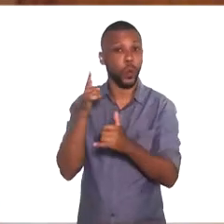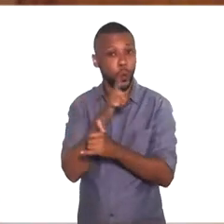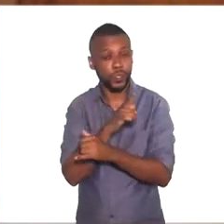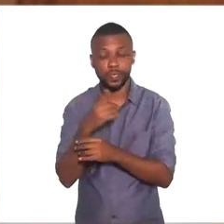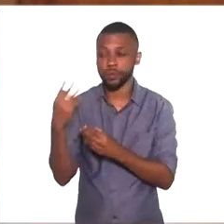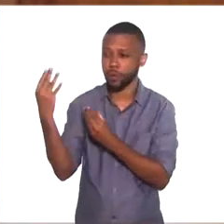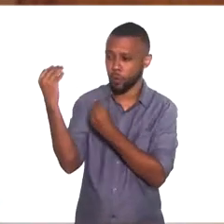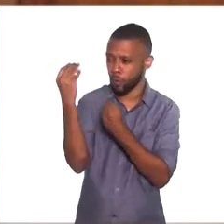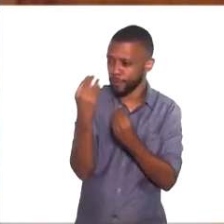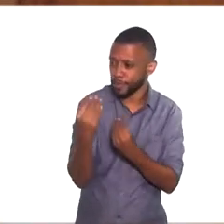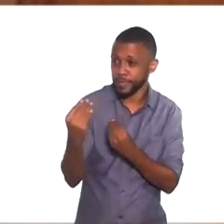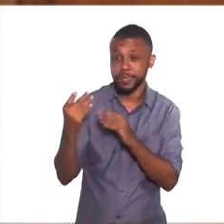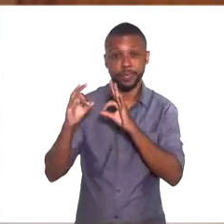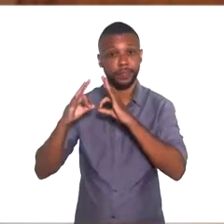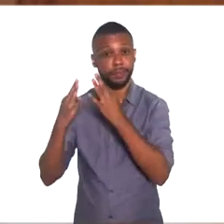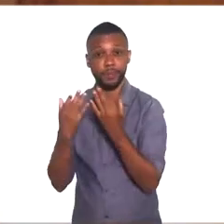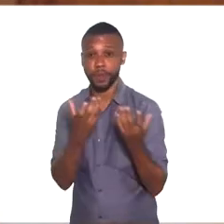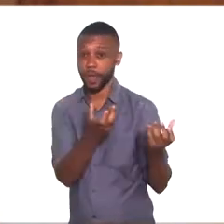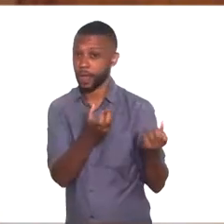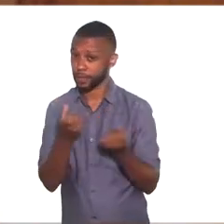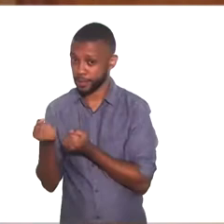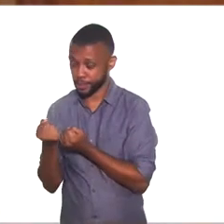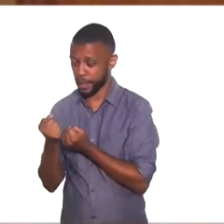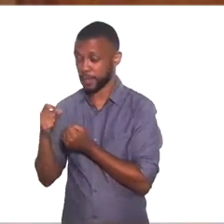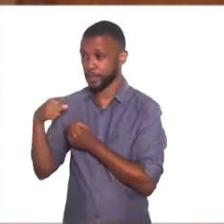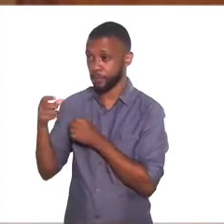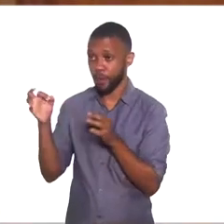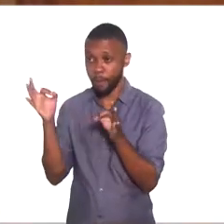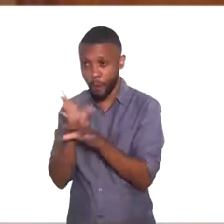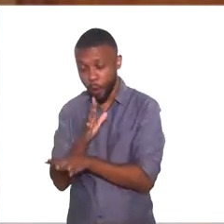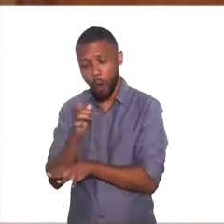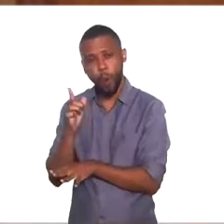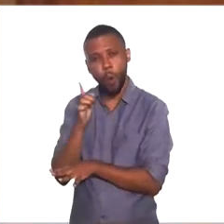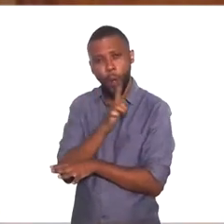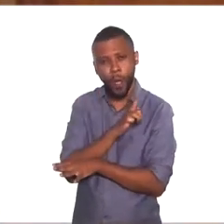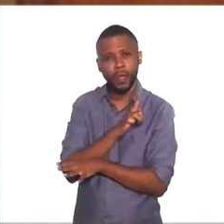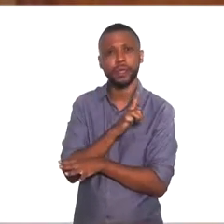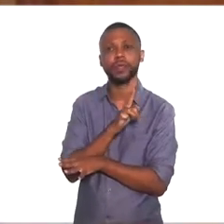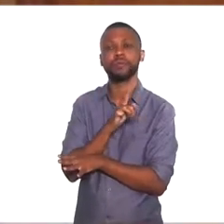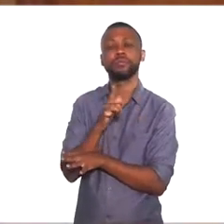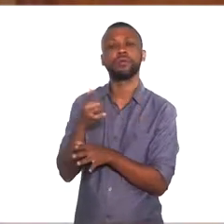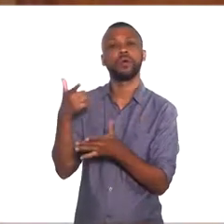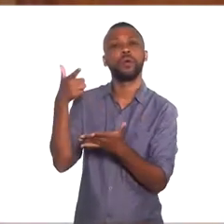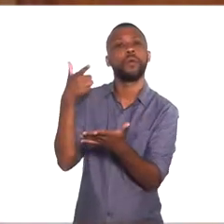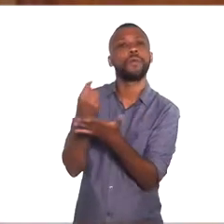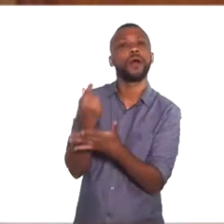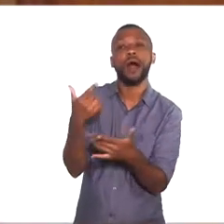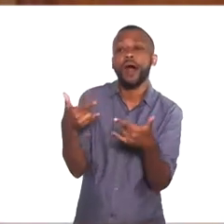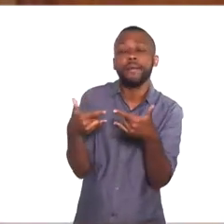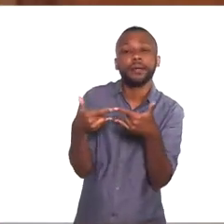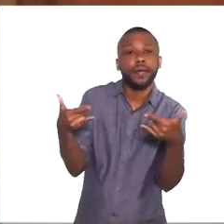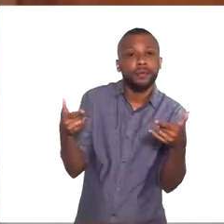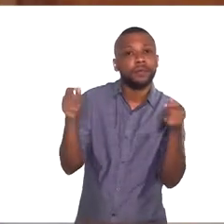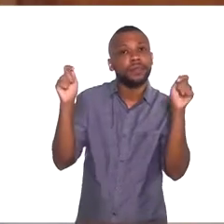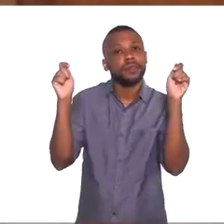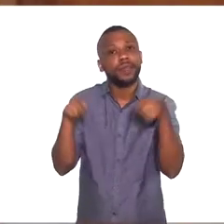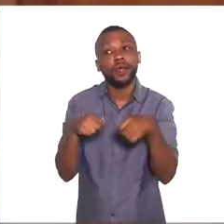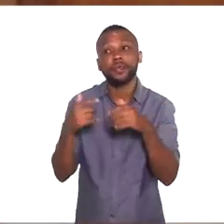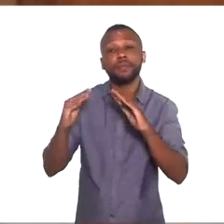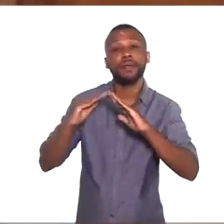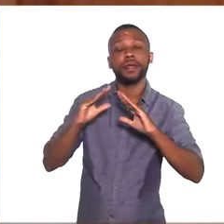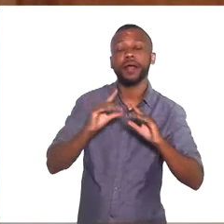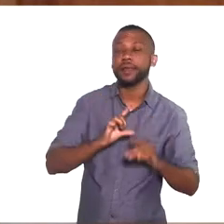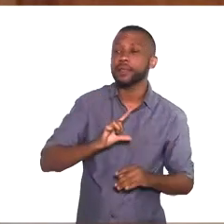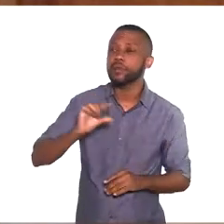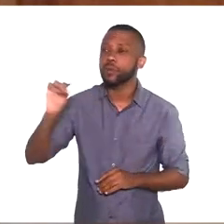mosquinha família eu aceitasse e depois começou aceitou conseguimos querer a passagem para que Ele pudesse ir para